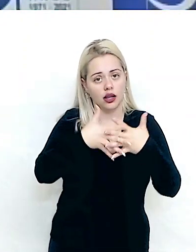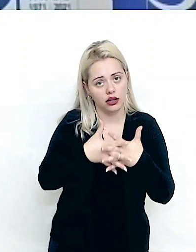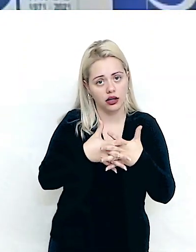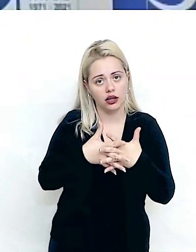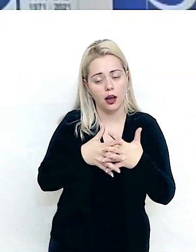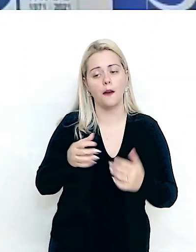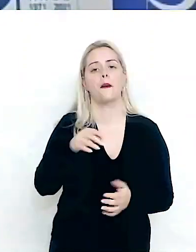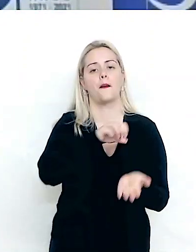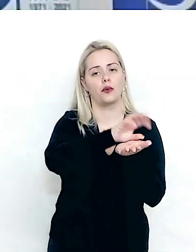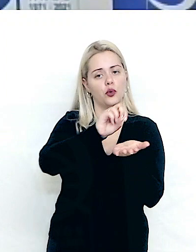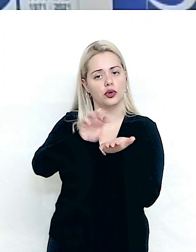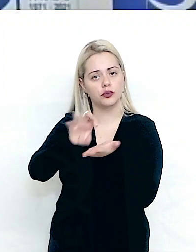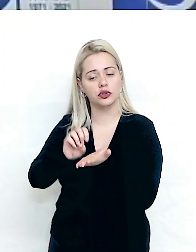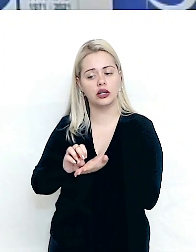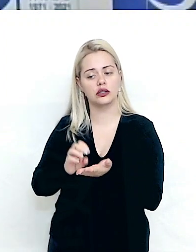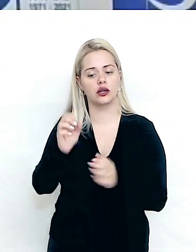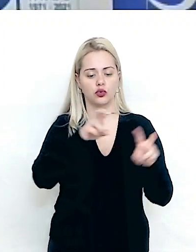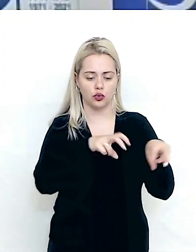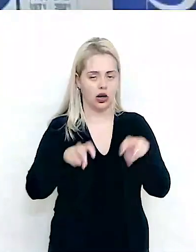agro brasileiro, né,